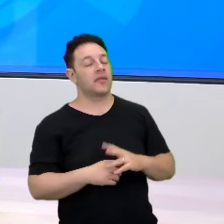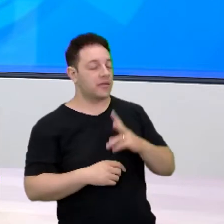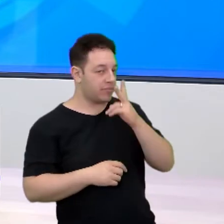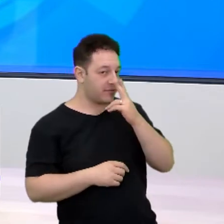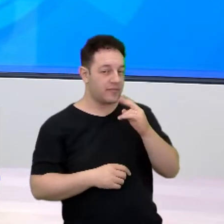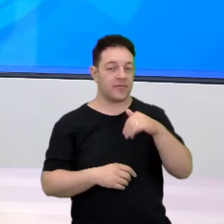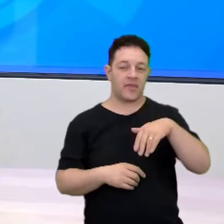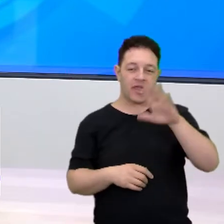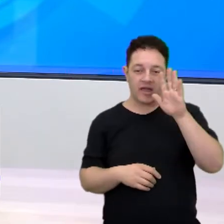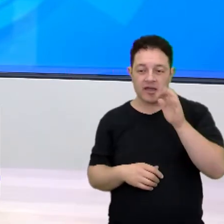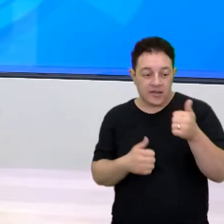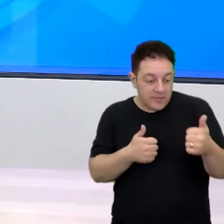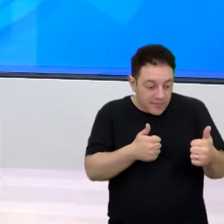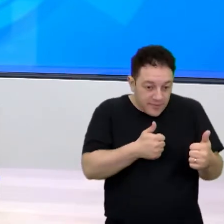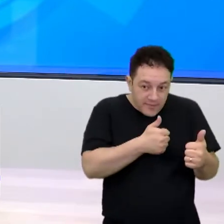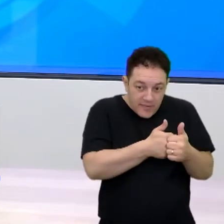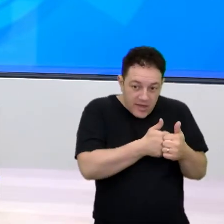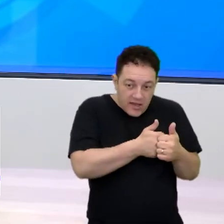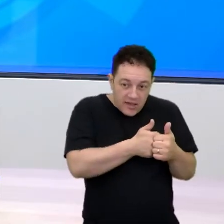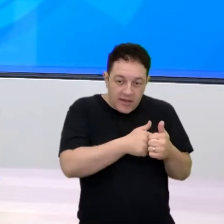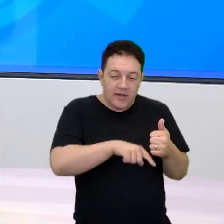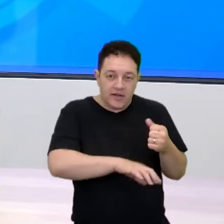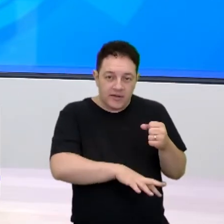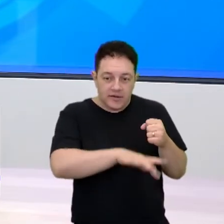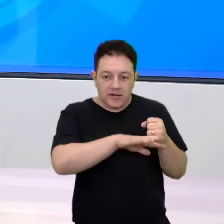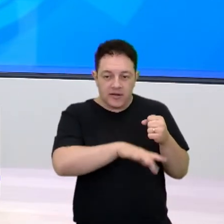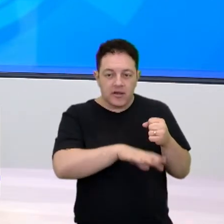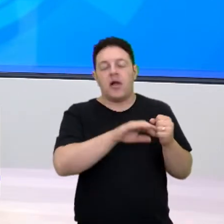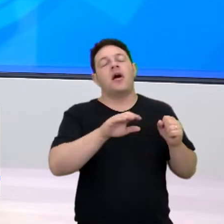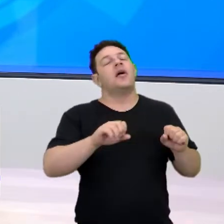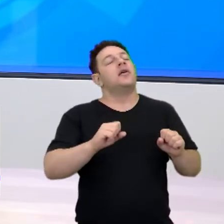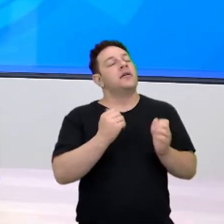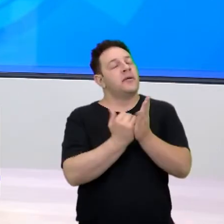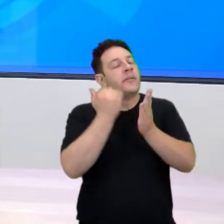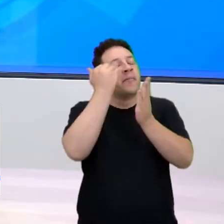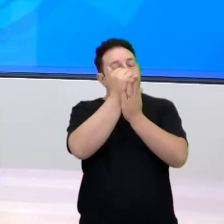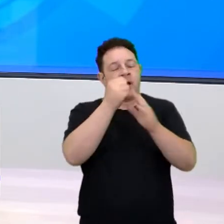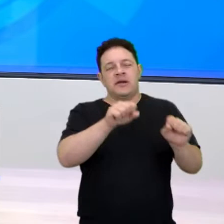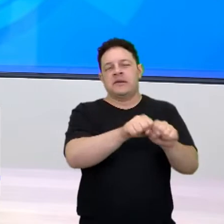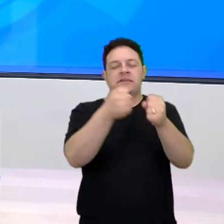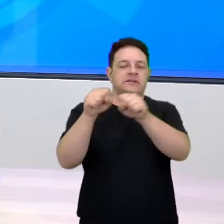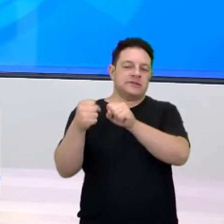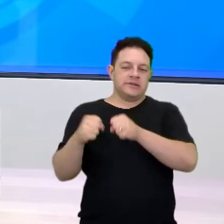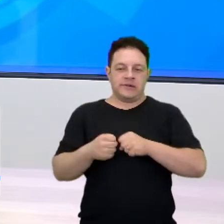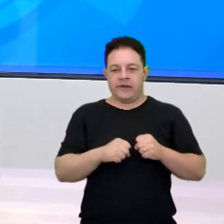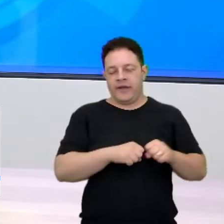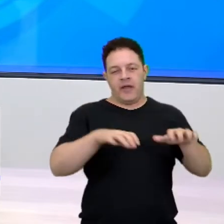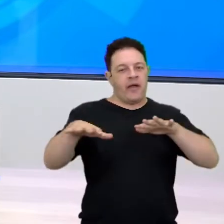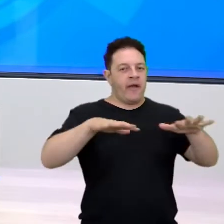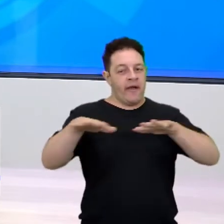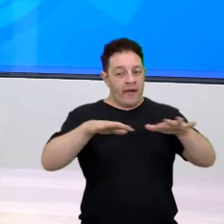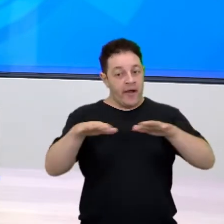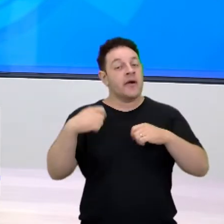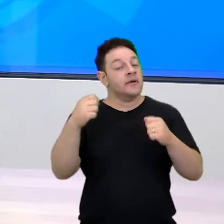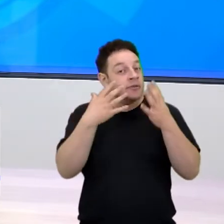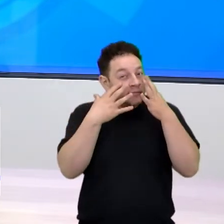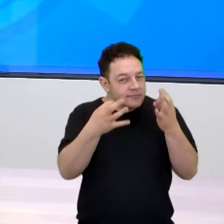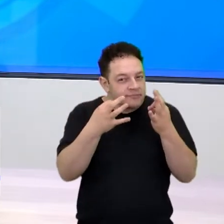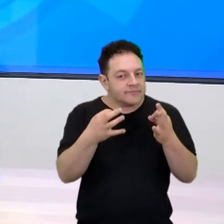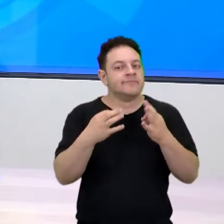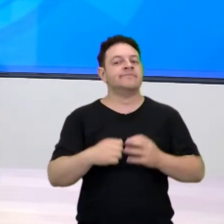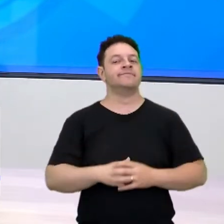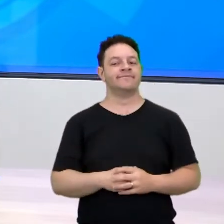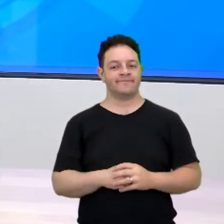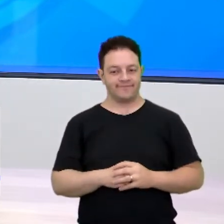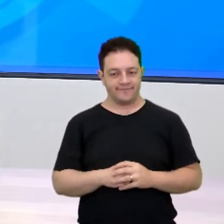mais próximo do epicentro, maior, né, os danos, né, causados aí pelo terremoto. Então tem que prestar